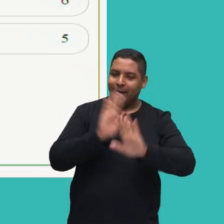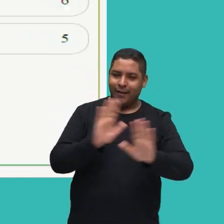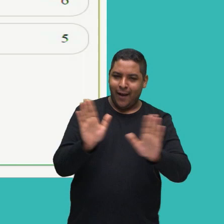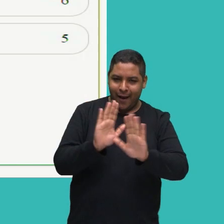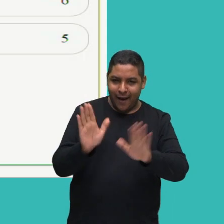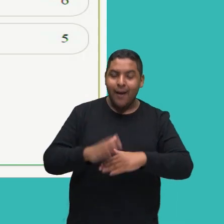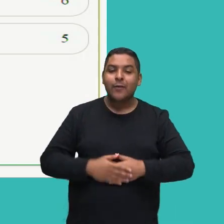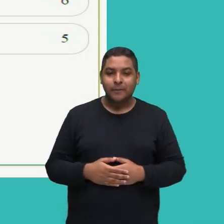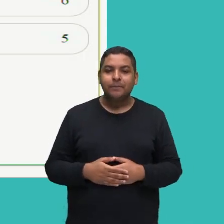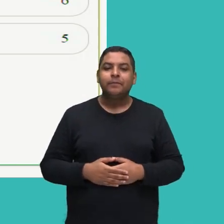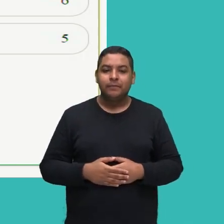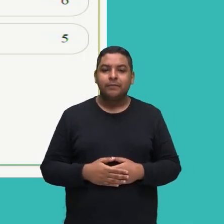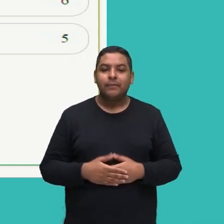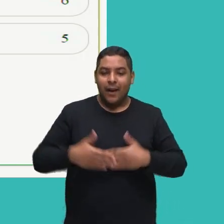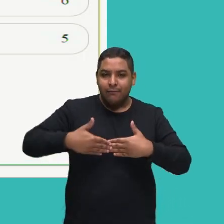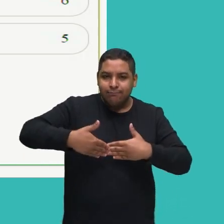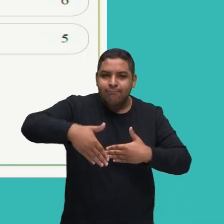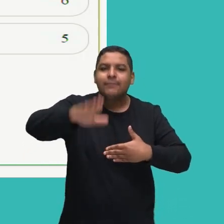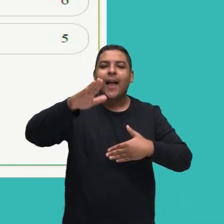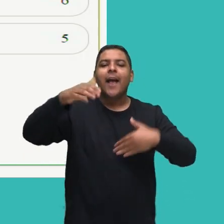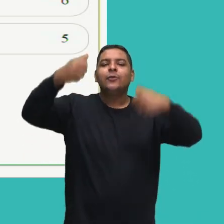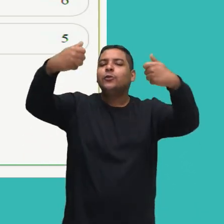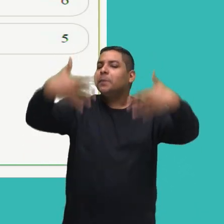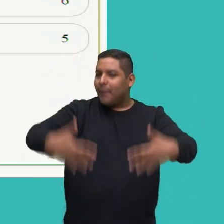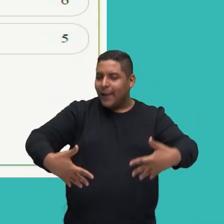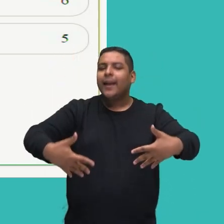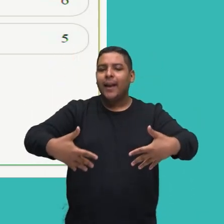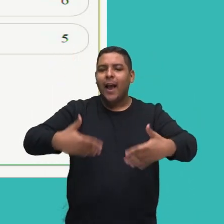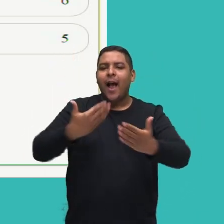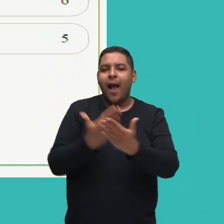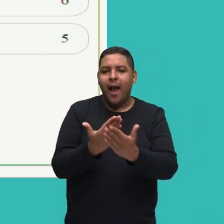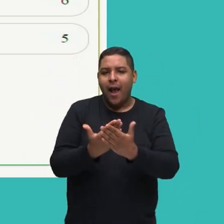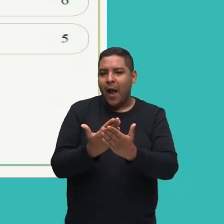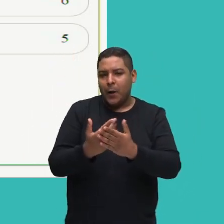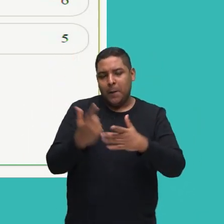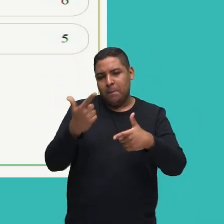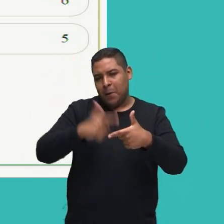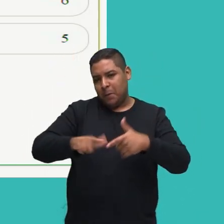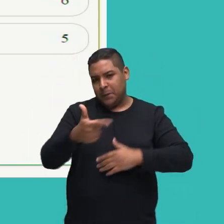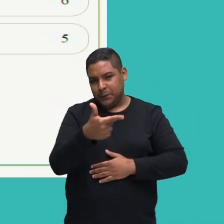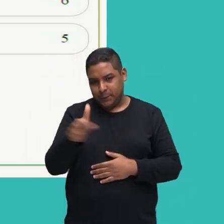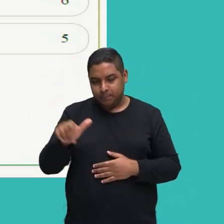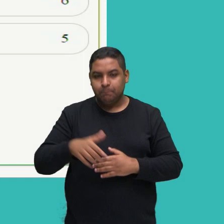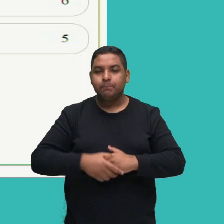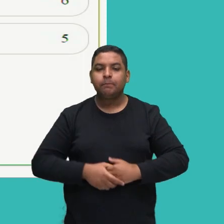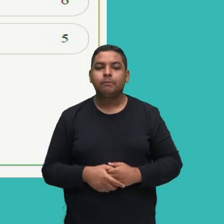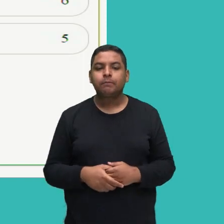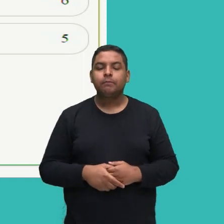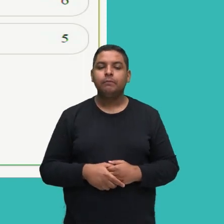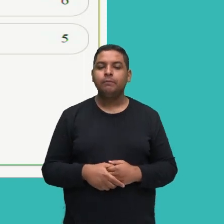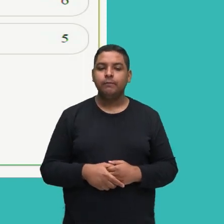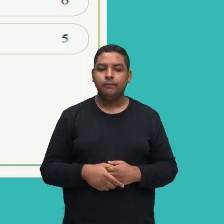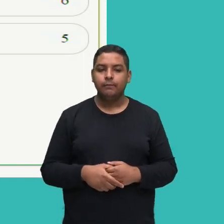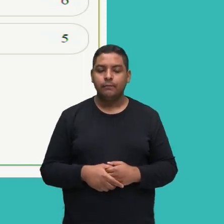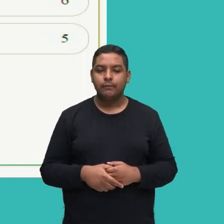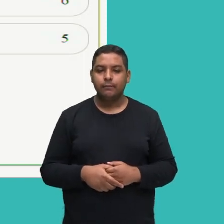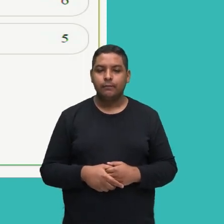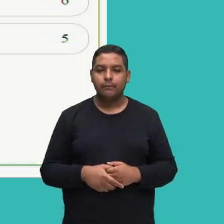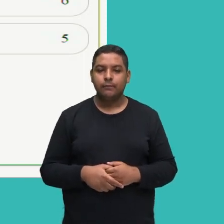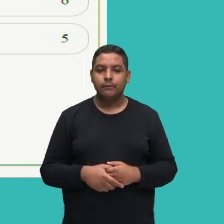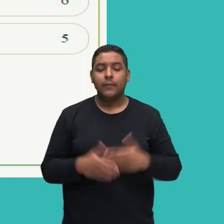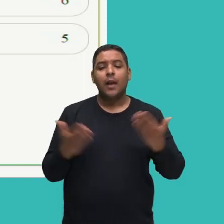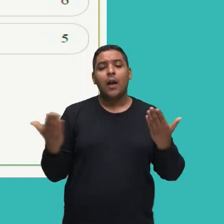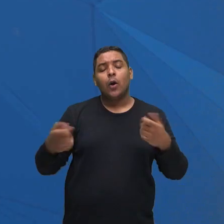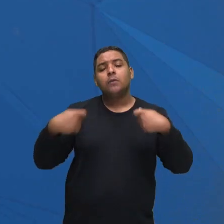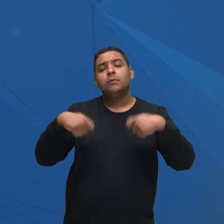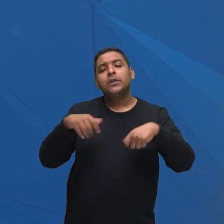gente vai explicar no decorrer da aula e não tem problema nenhum, tá bom? E olha só, agora a gente precisa